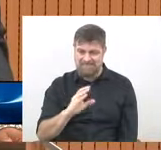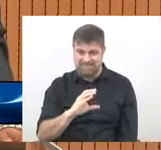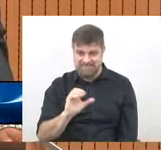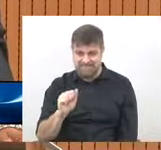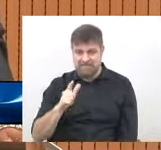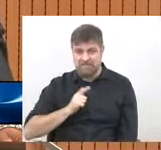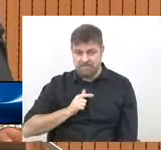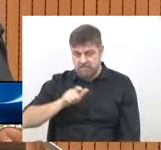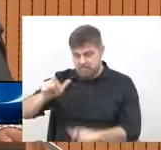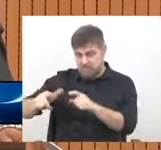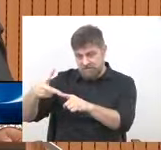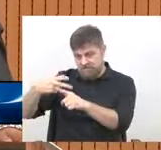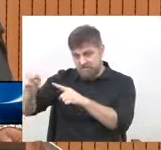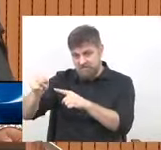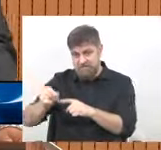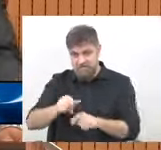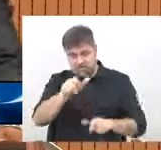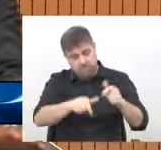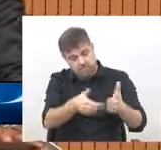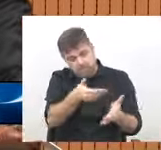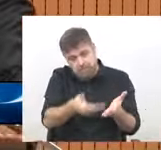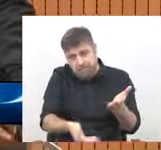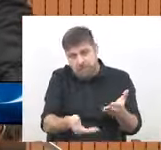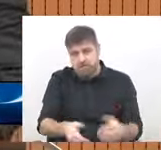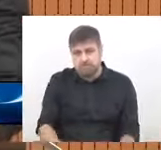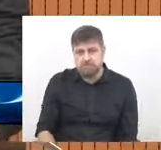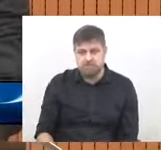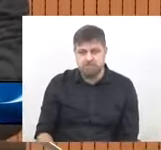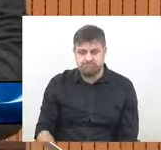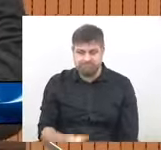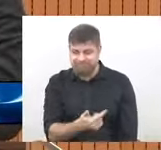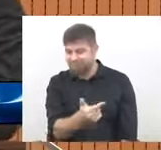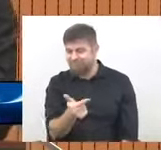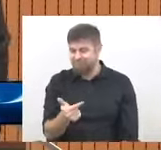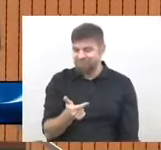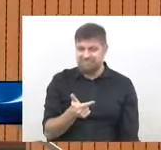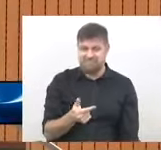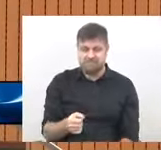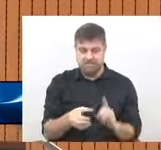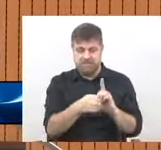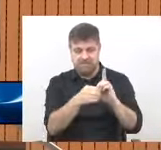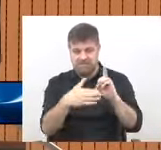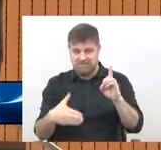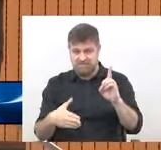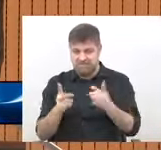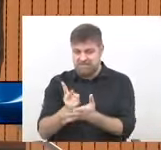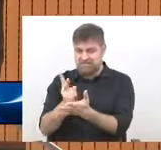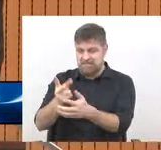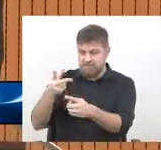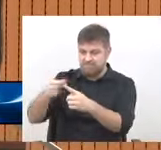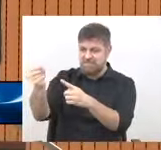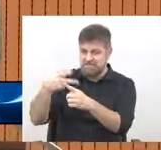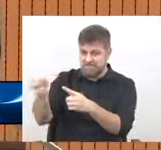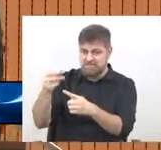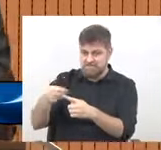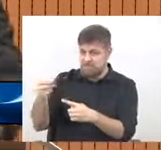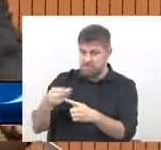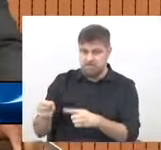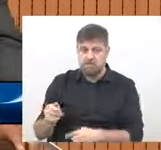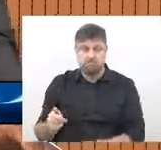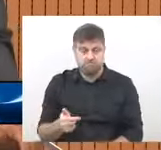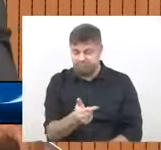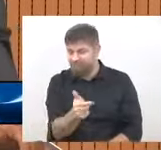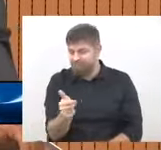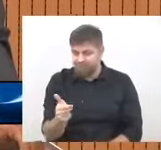e vencedores. Não existe processo democrático só com vencedores. Né? Não